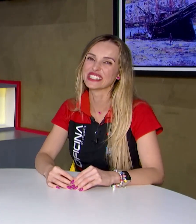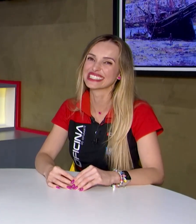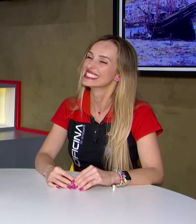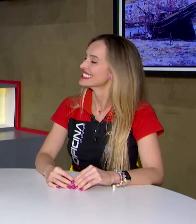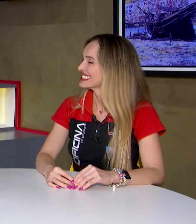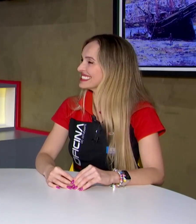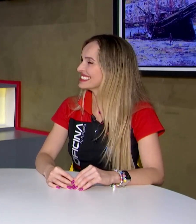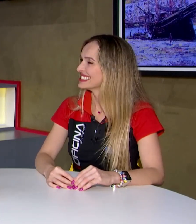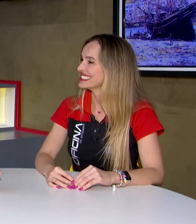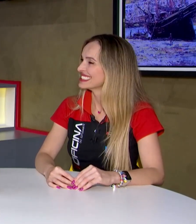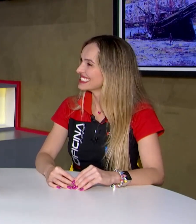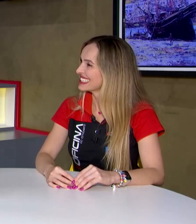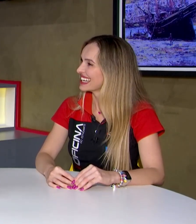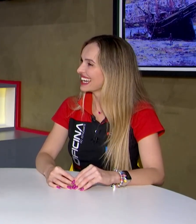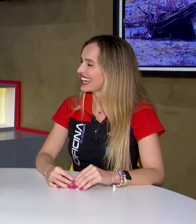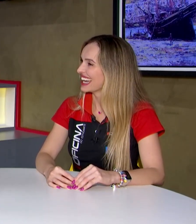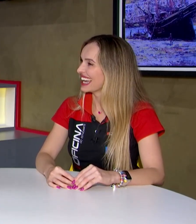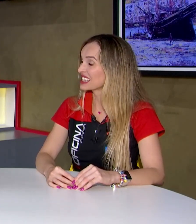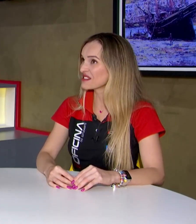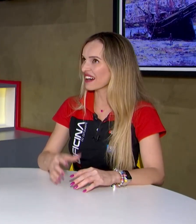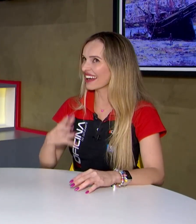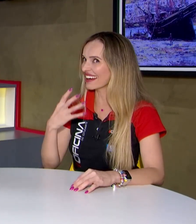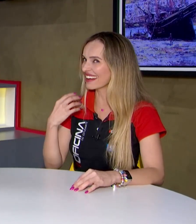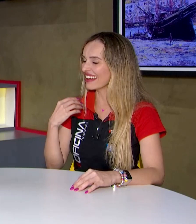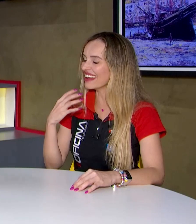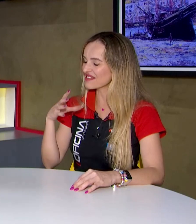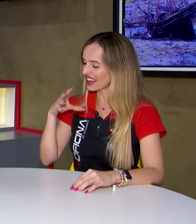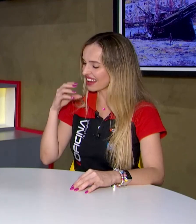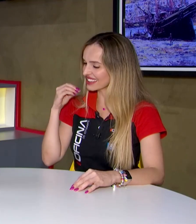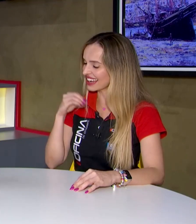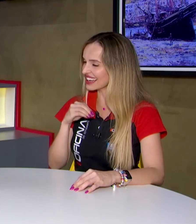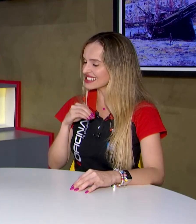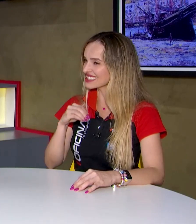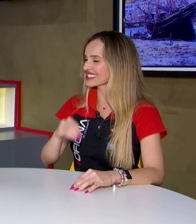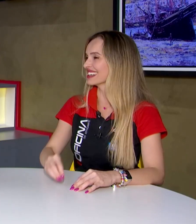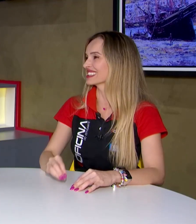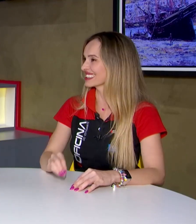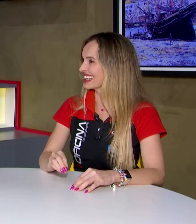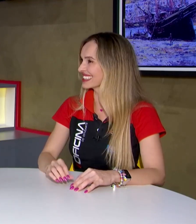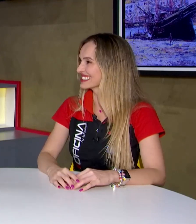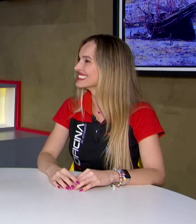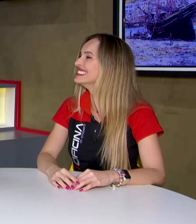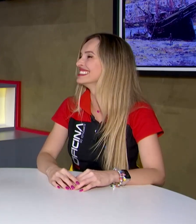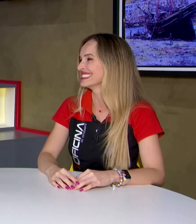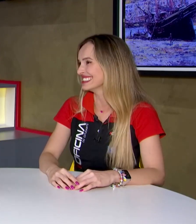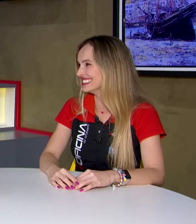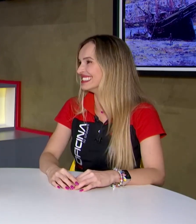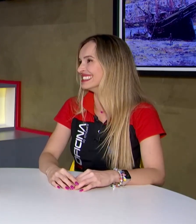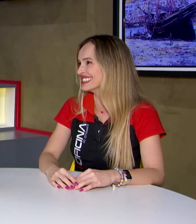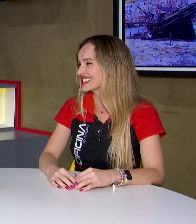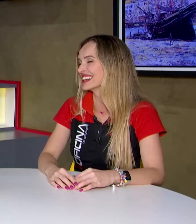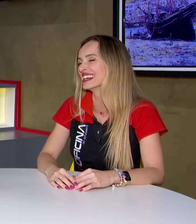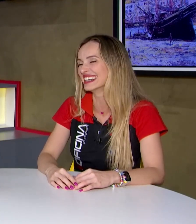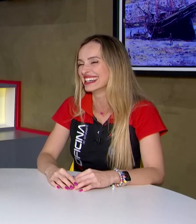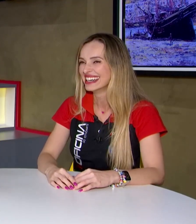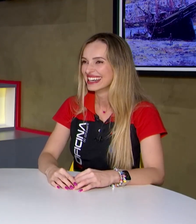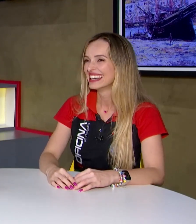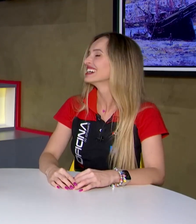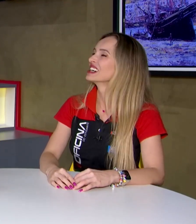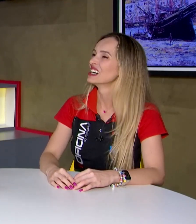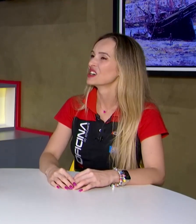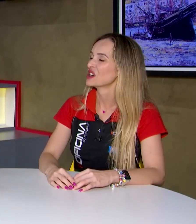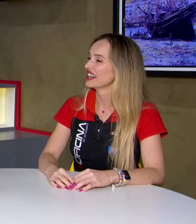Eu gosto muito. Que é aquela que vai desde vai lá na raiz, lá. Fase oral e tudo